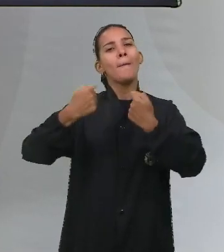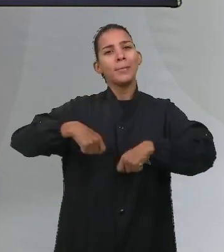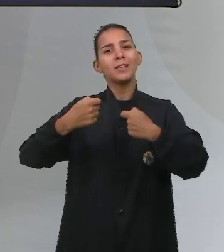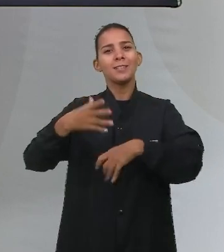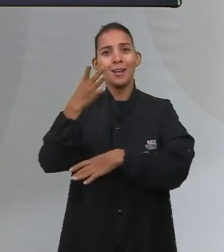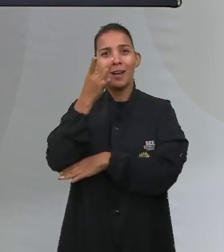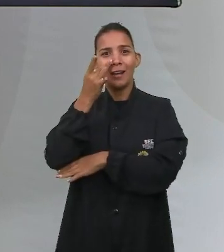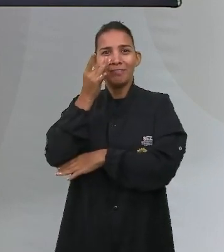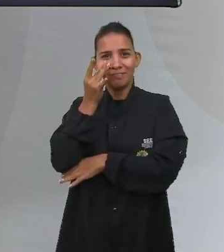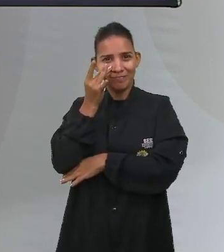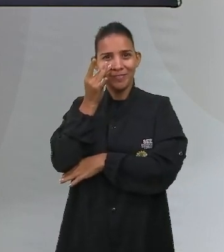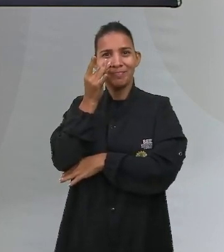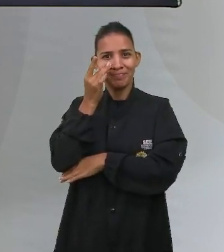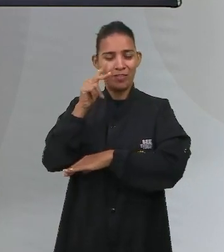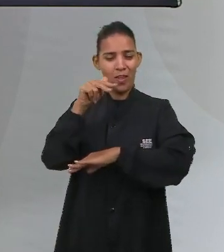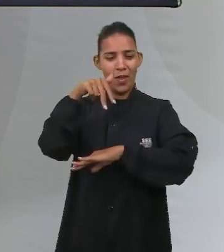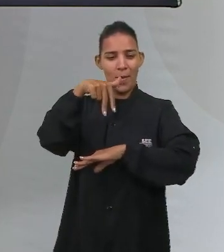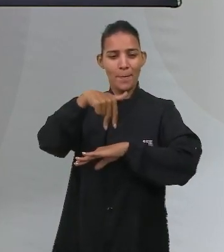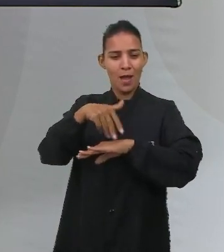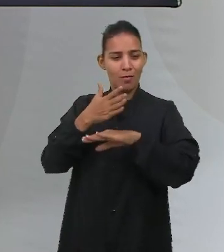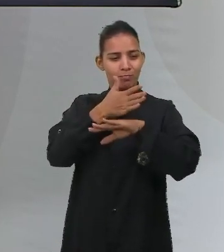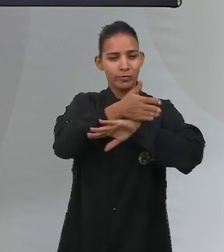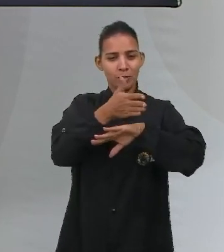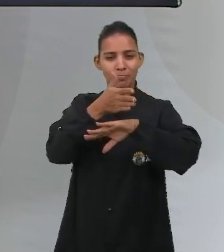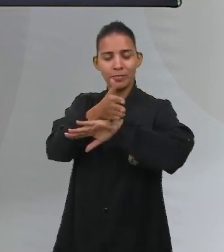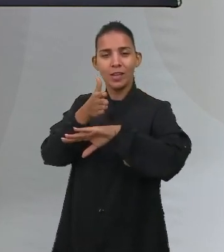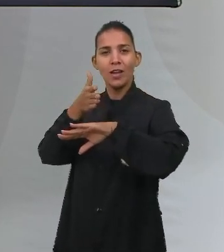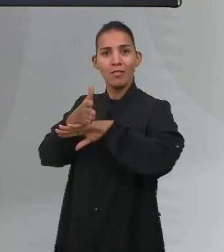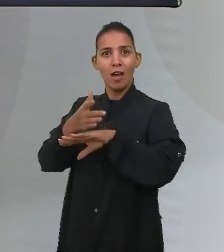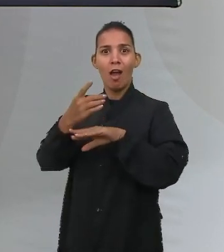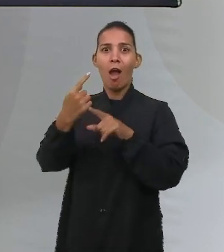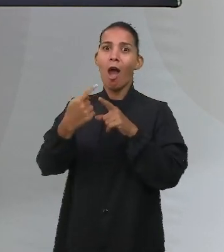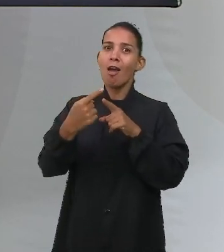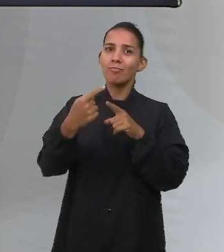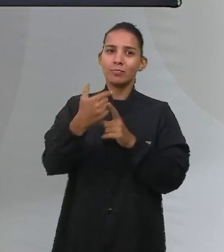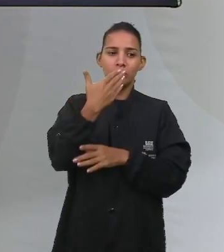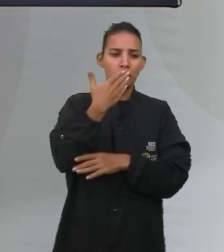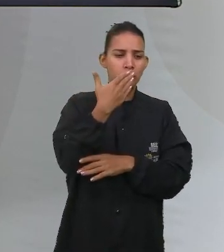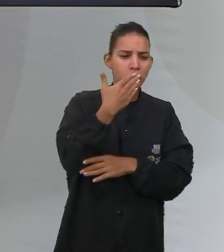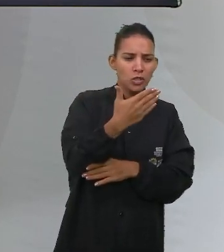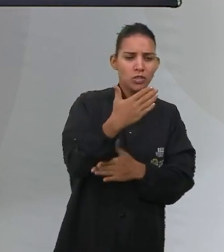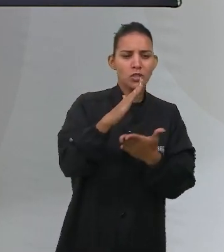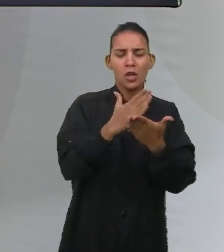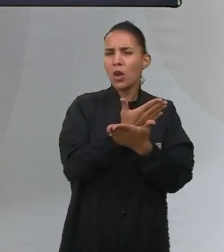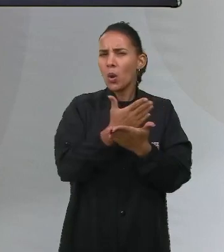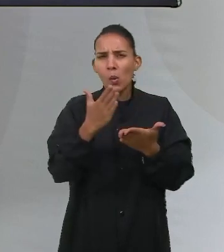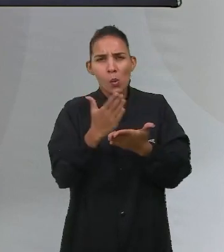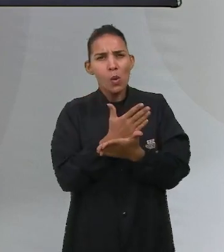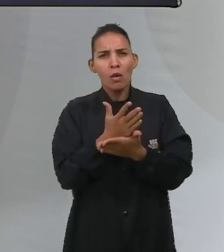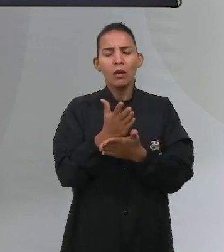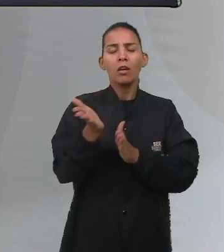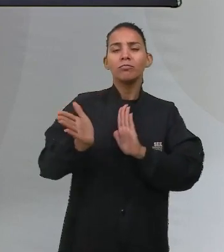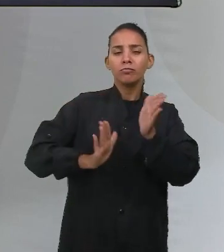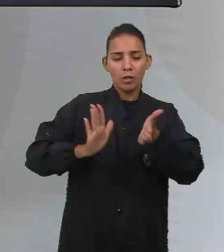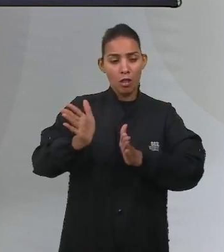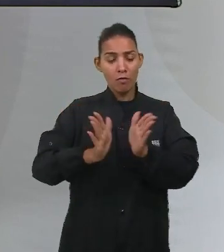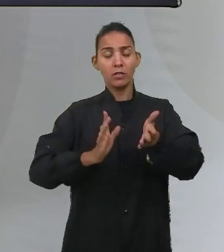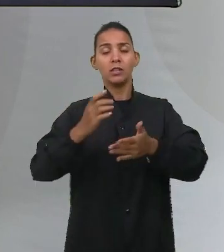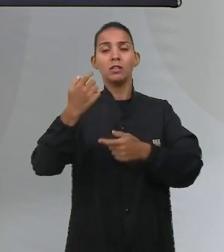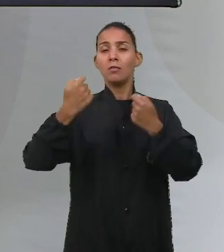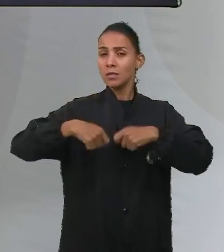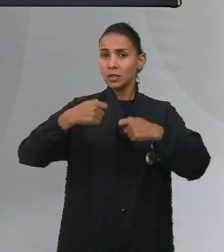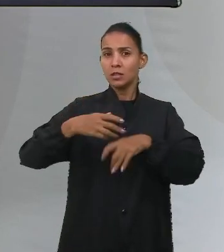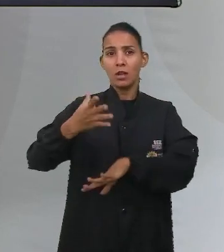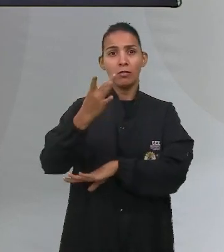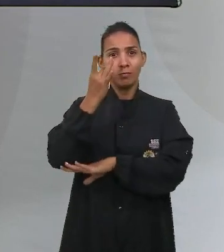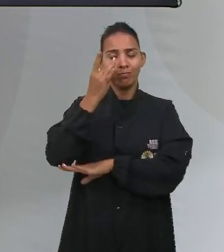na agência para poder executar, realizar determinados serviços. Com o advento